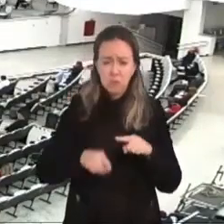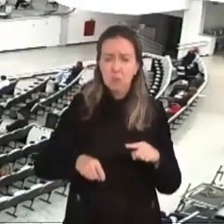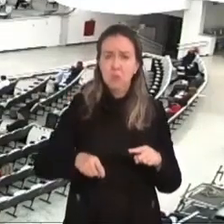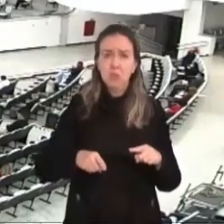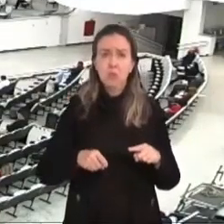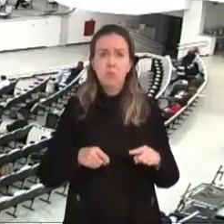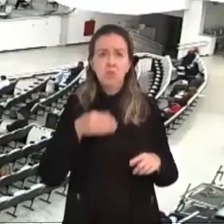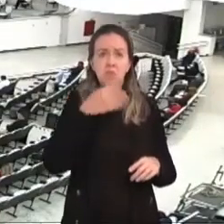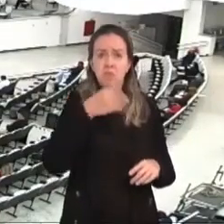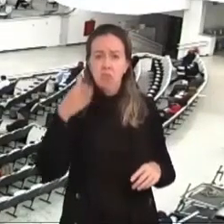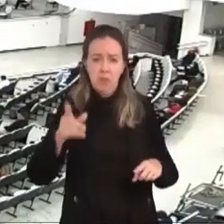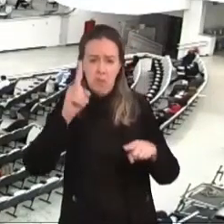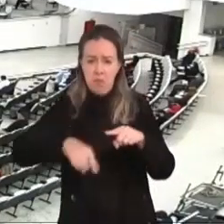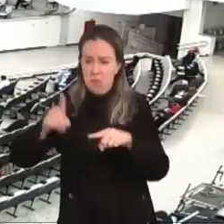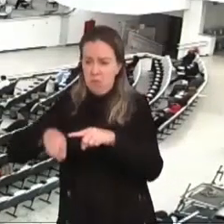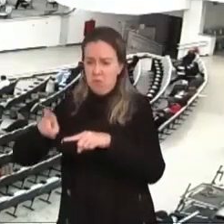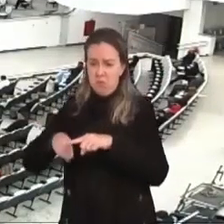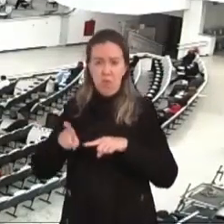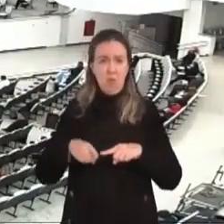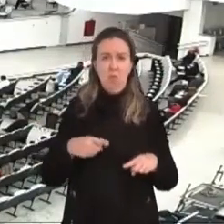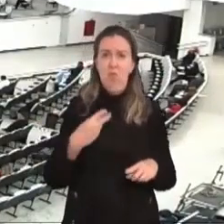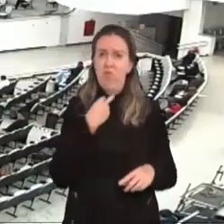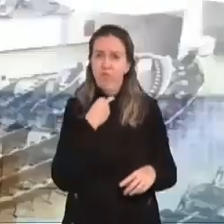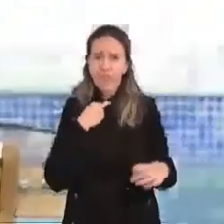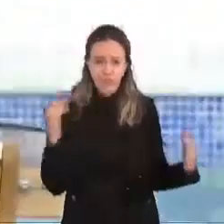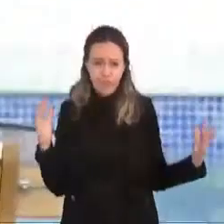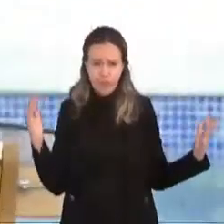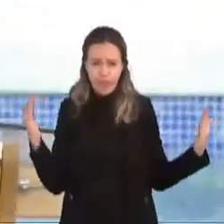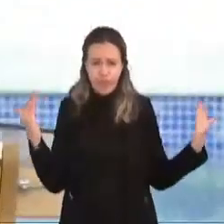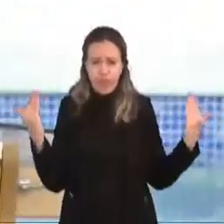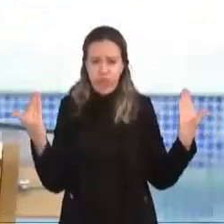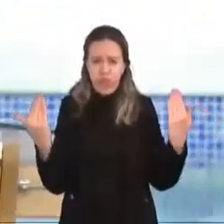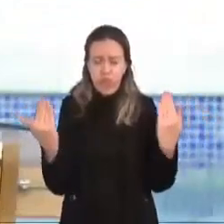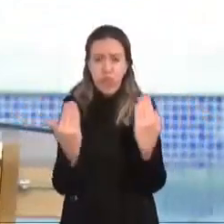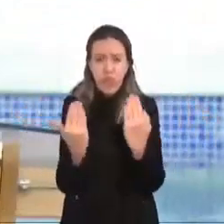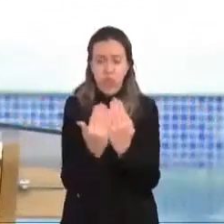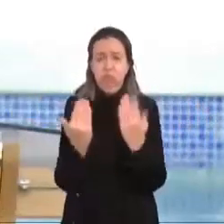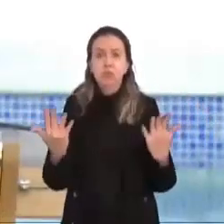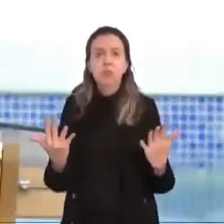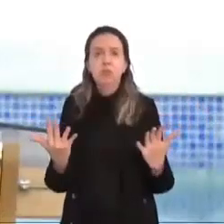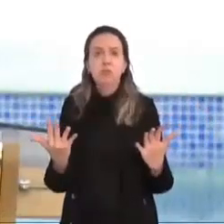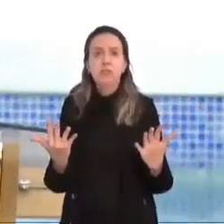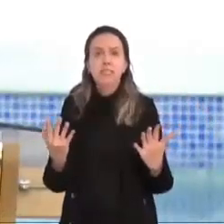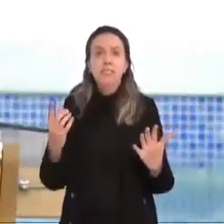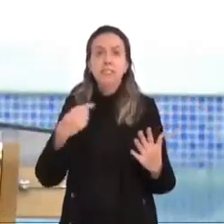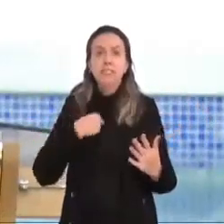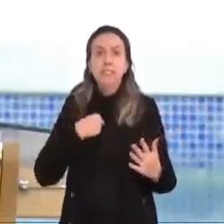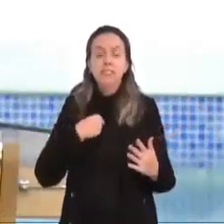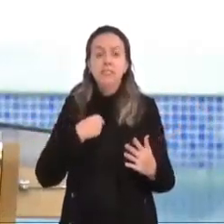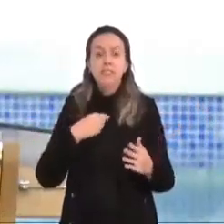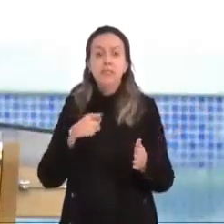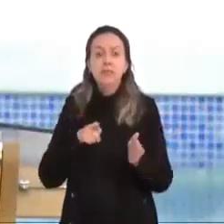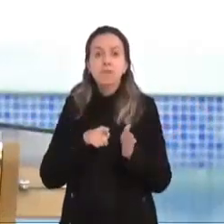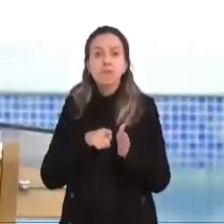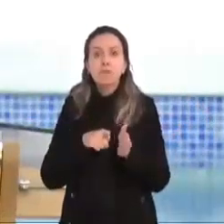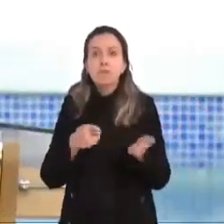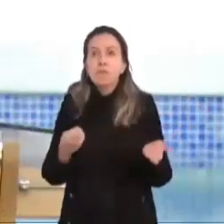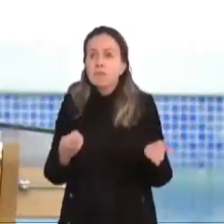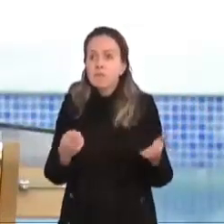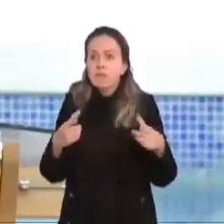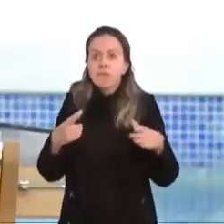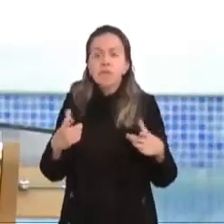Agora, mesmo assim, eu digo para você: clama a mim. Agora, se coloque no lugar